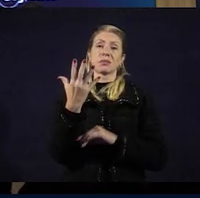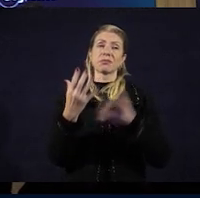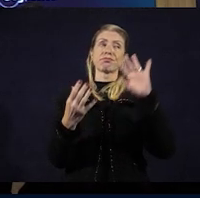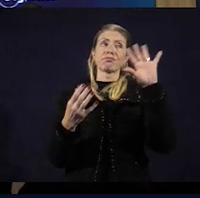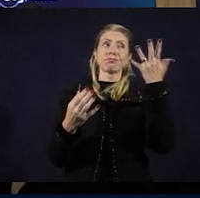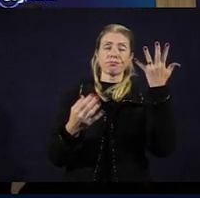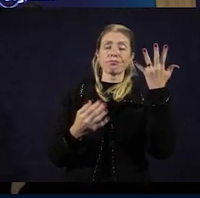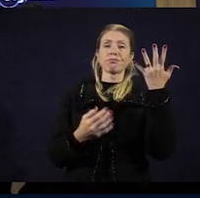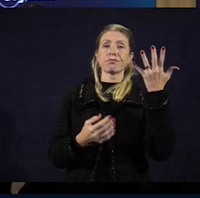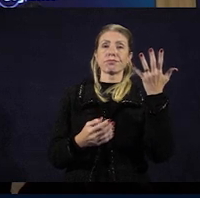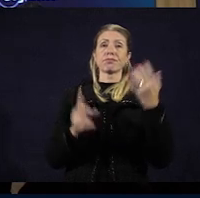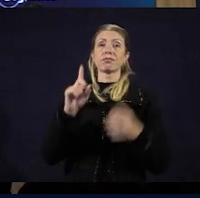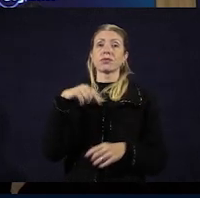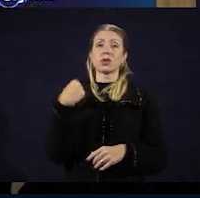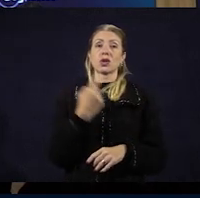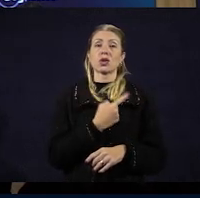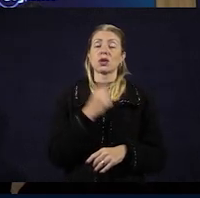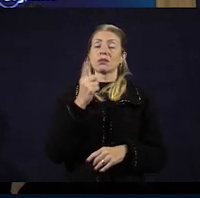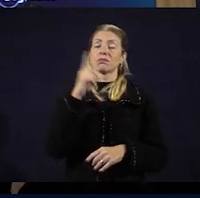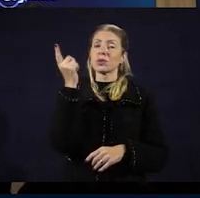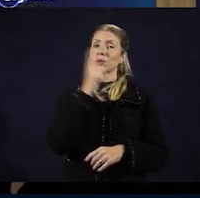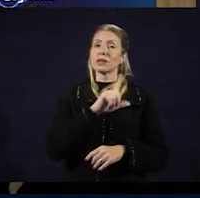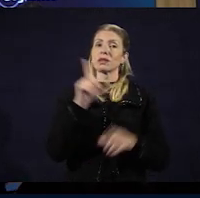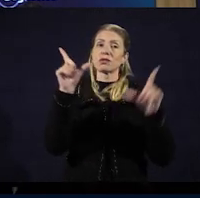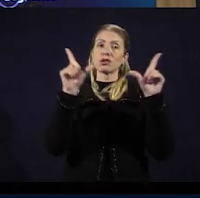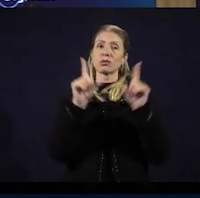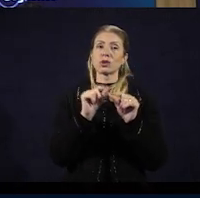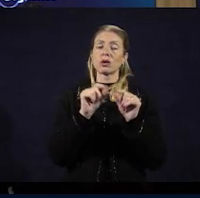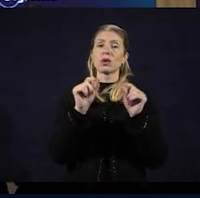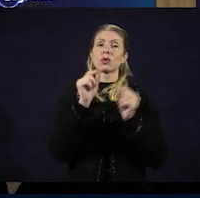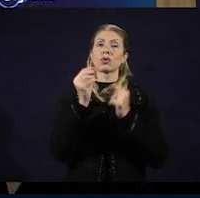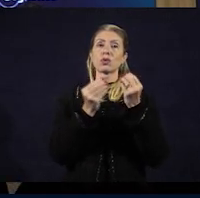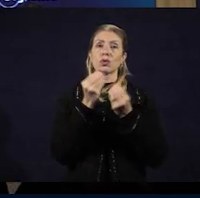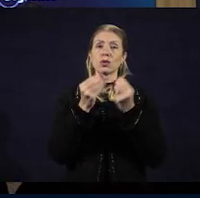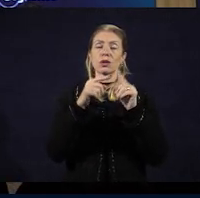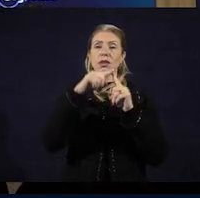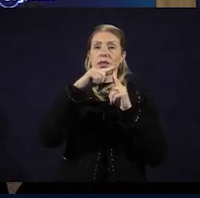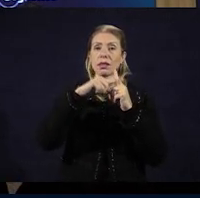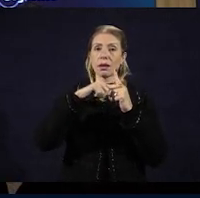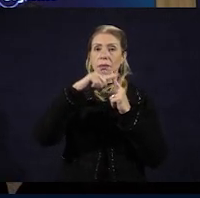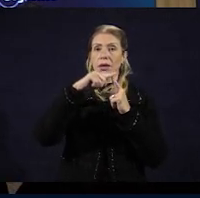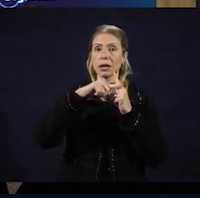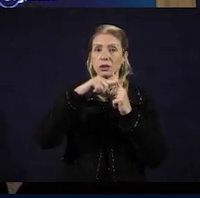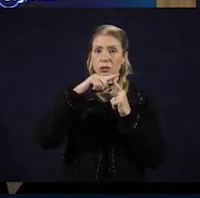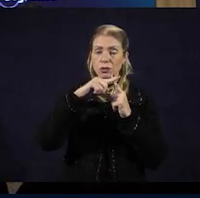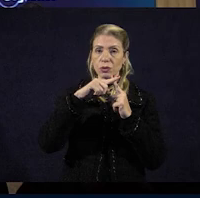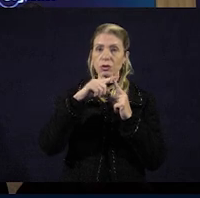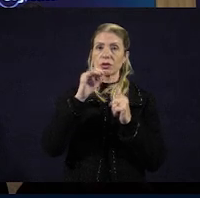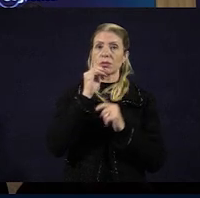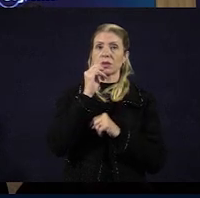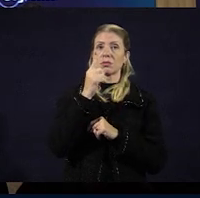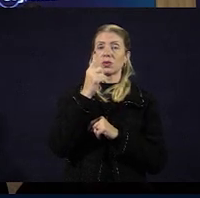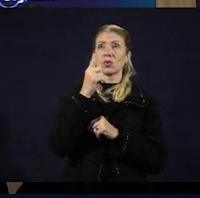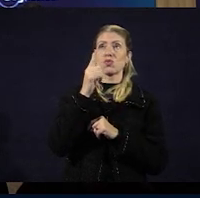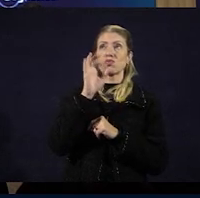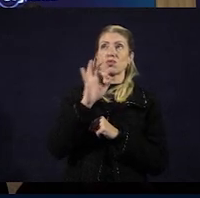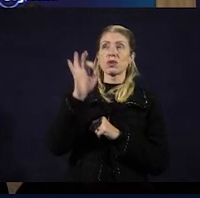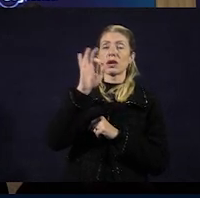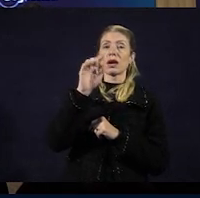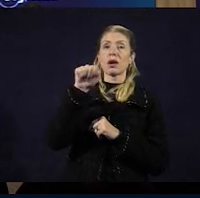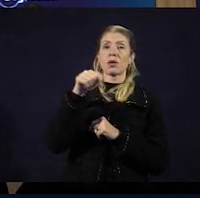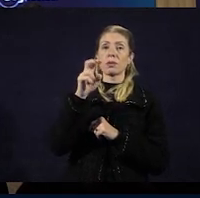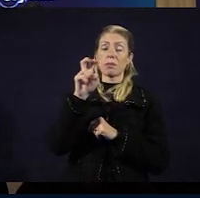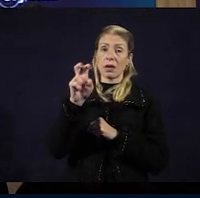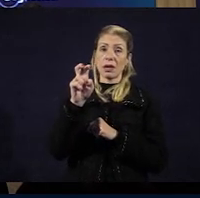falando disso é nós não conseguimos reduzir a temperatura manter a temperatura um grau e meio e isso